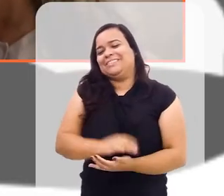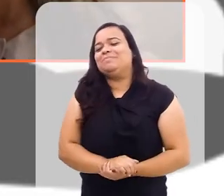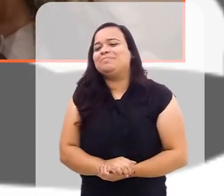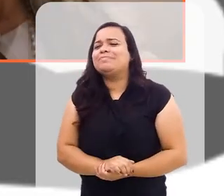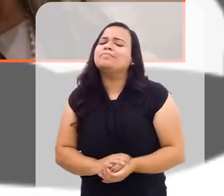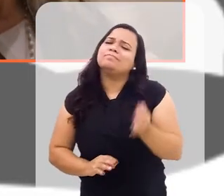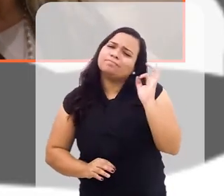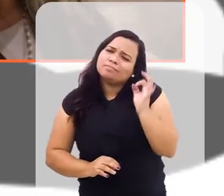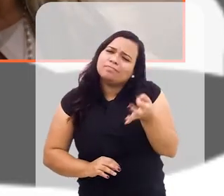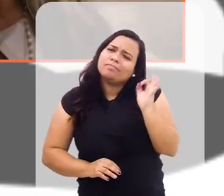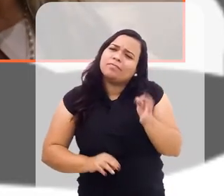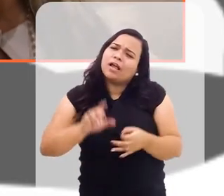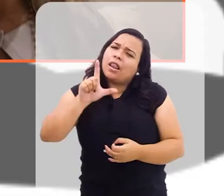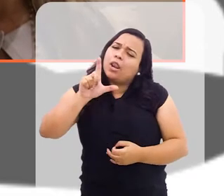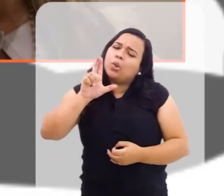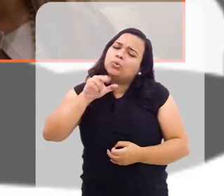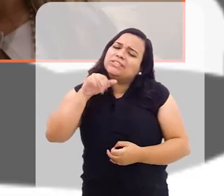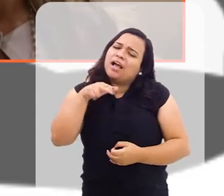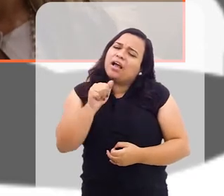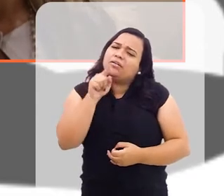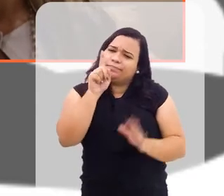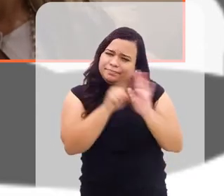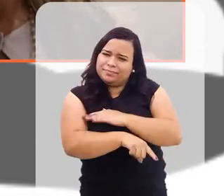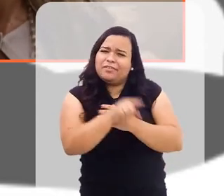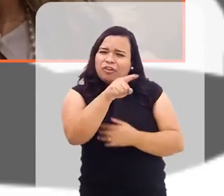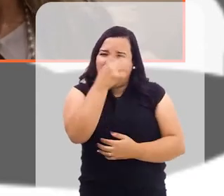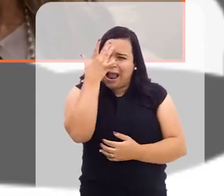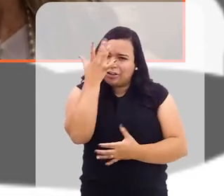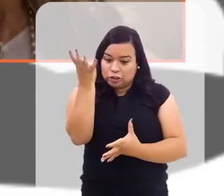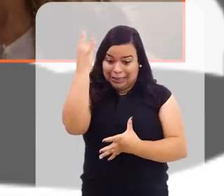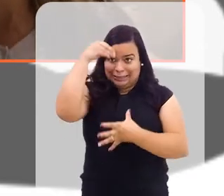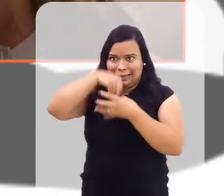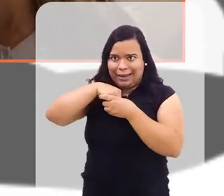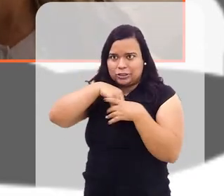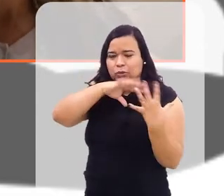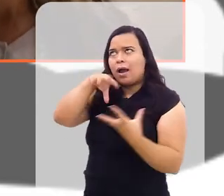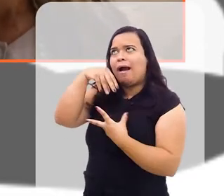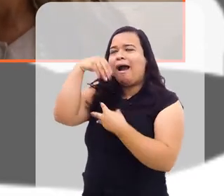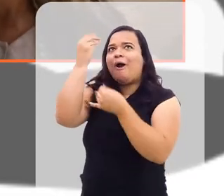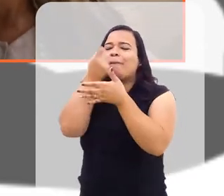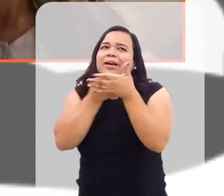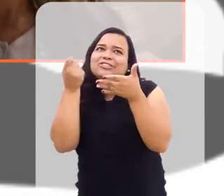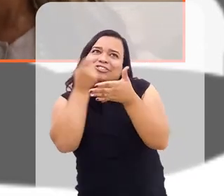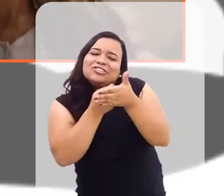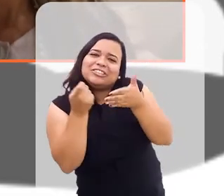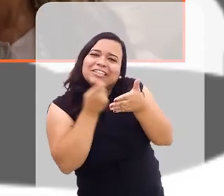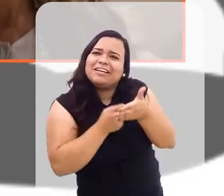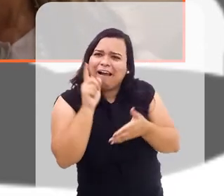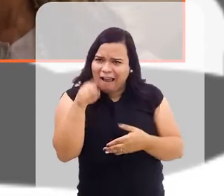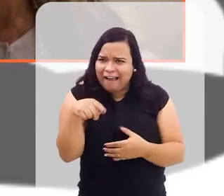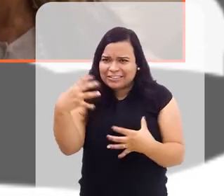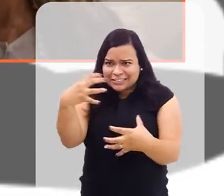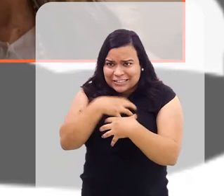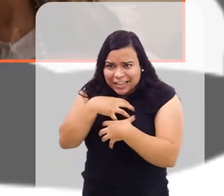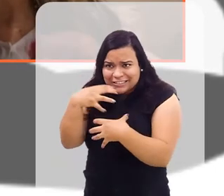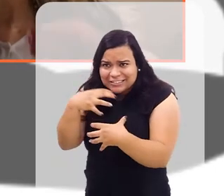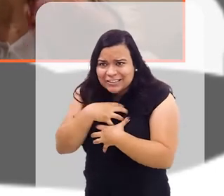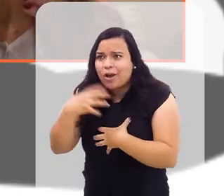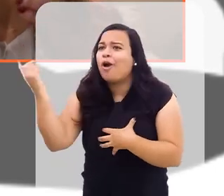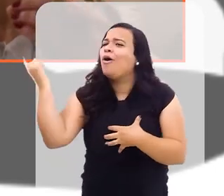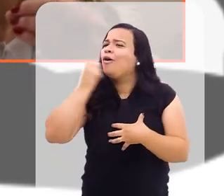Luciana, você acha que a alma da Luciana, escritora, é uma pessoa extremamente sensível, que